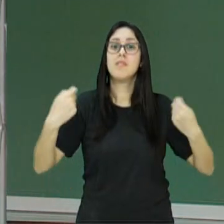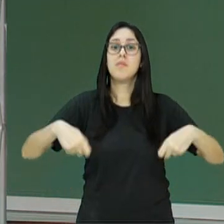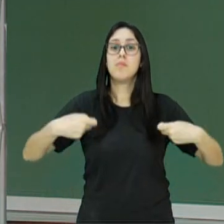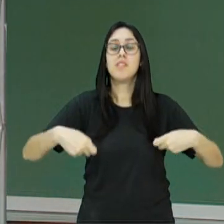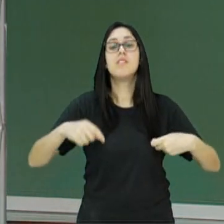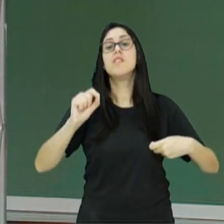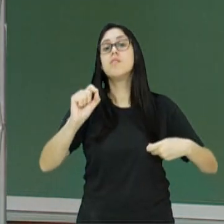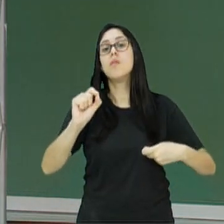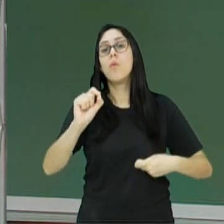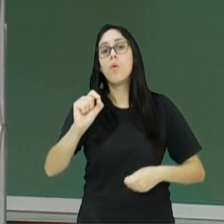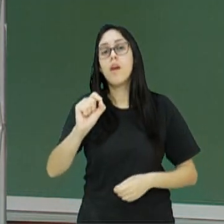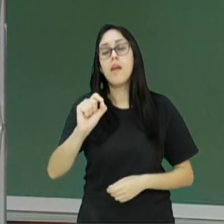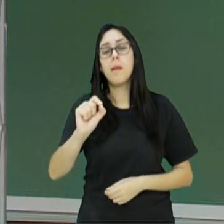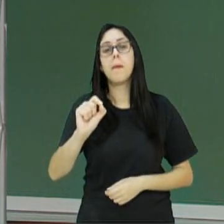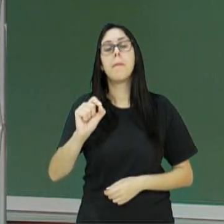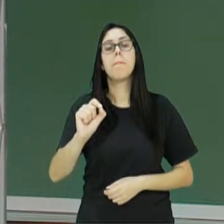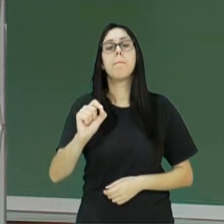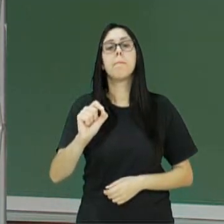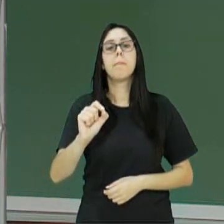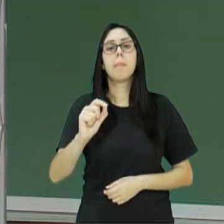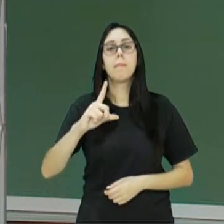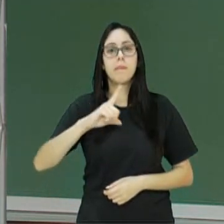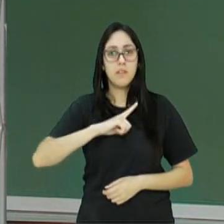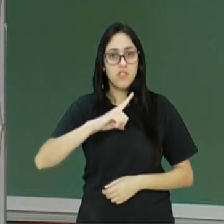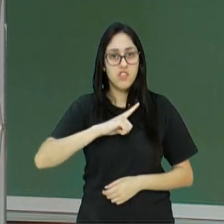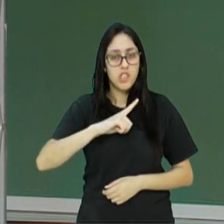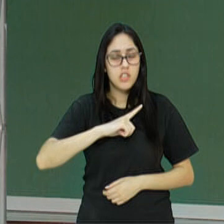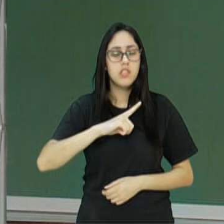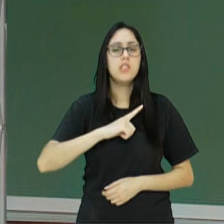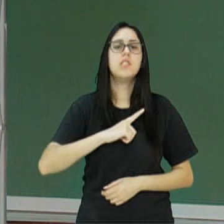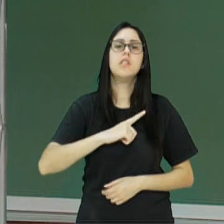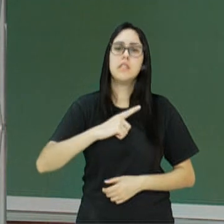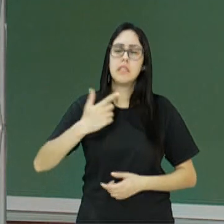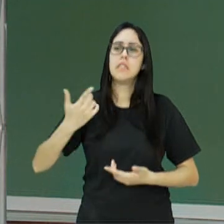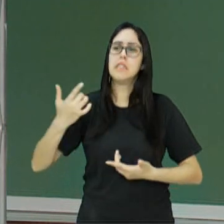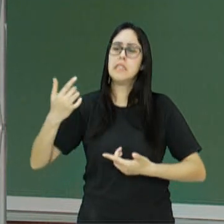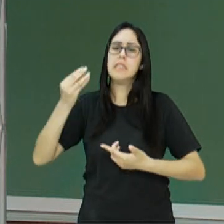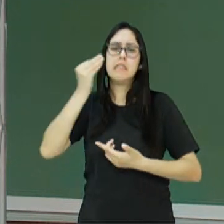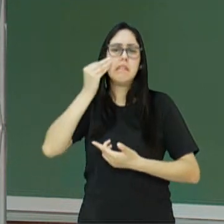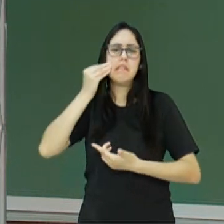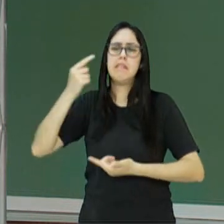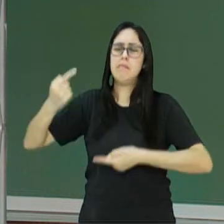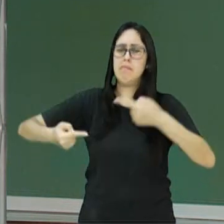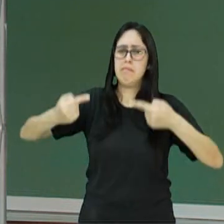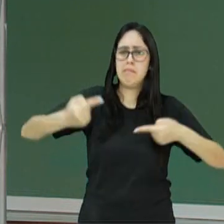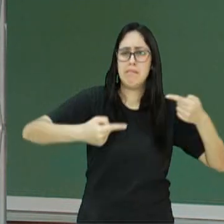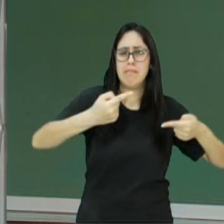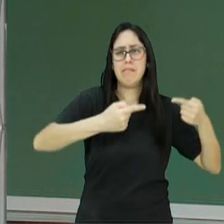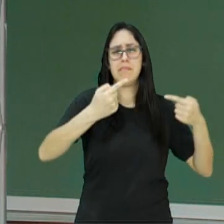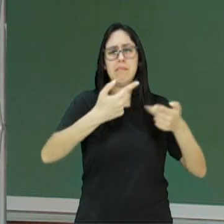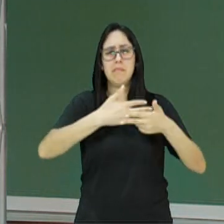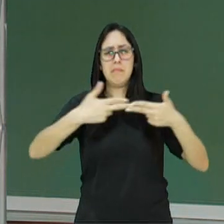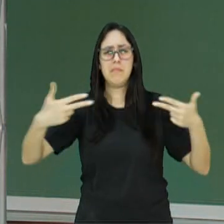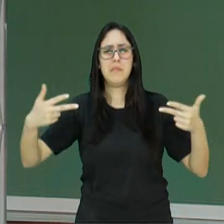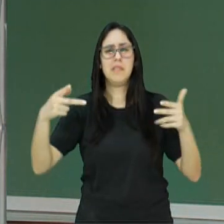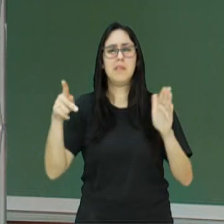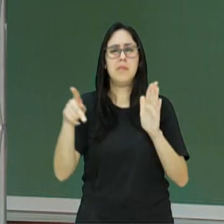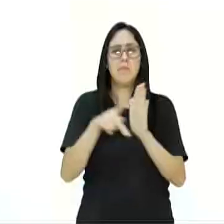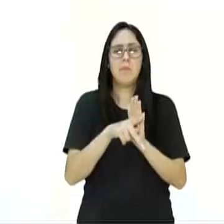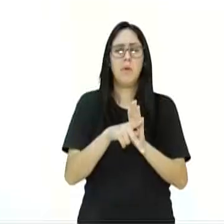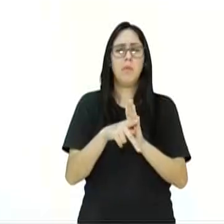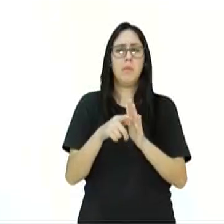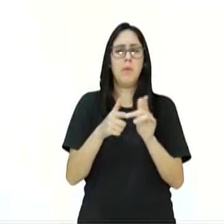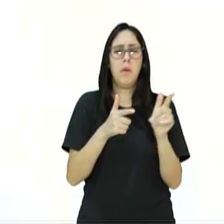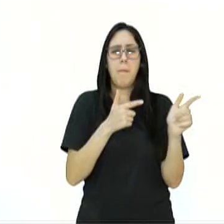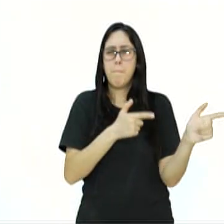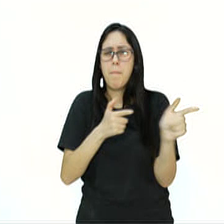investimentos, mas como ainda se vivia na disputa da corrida armamentista, da corrida espacial,